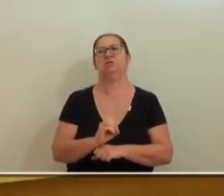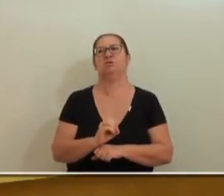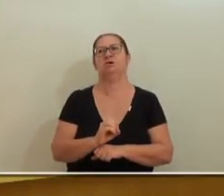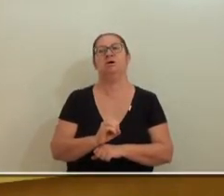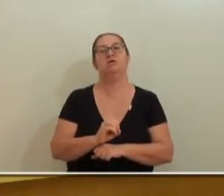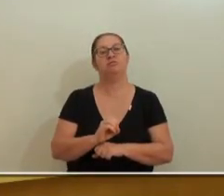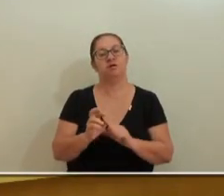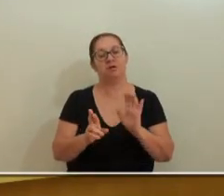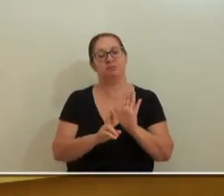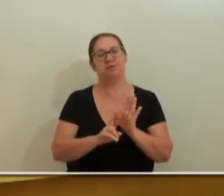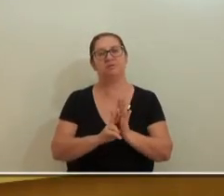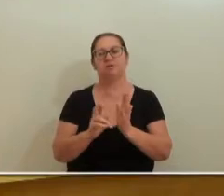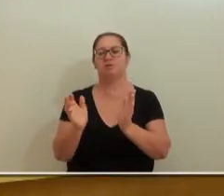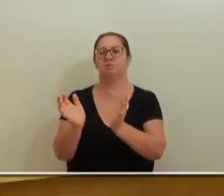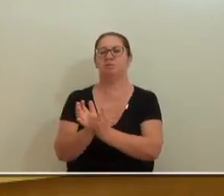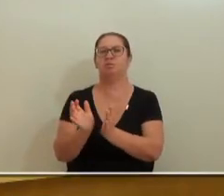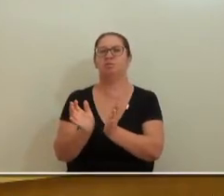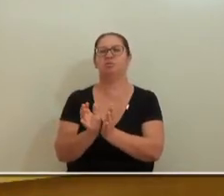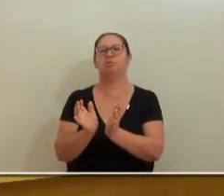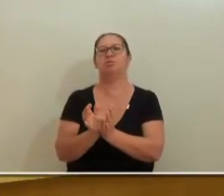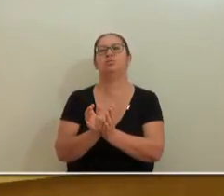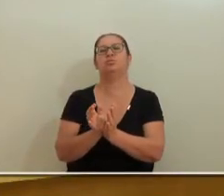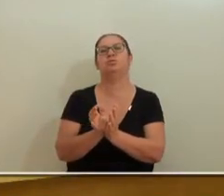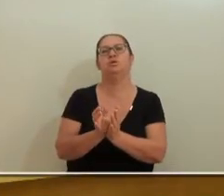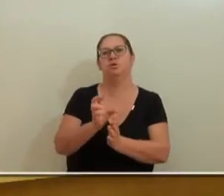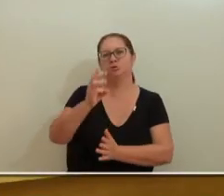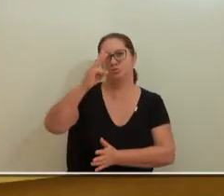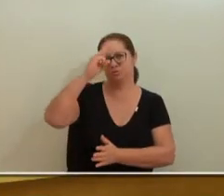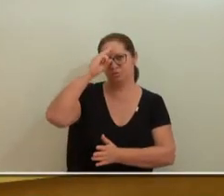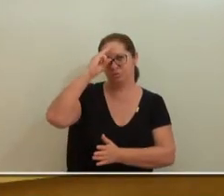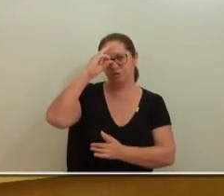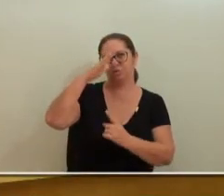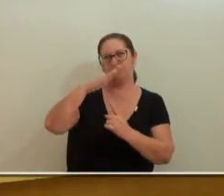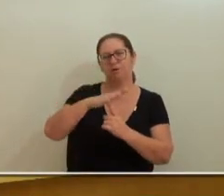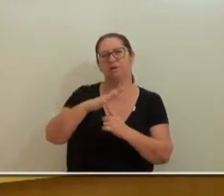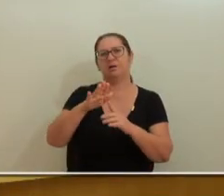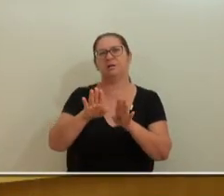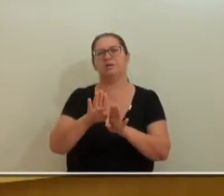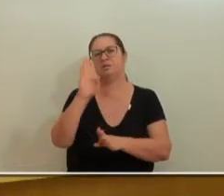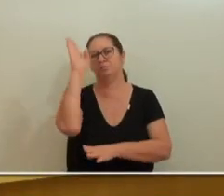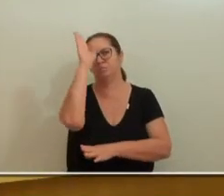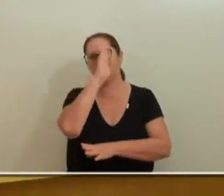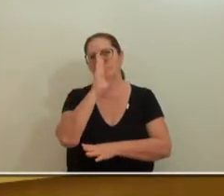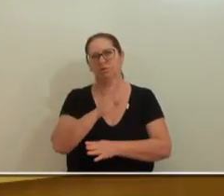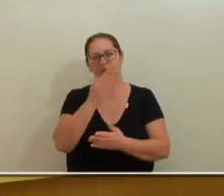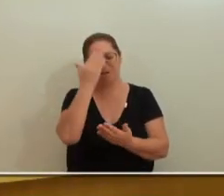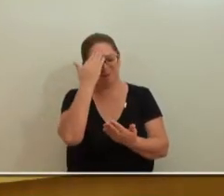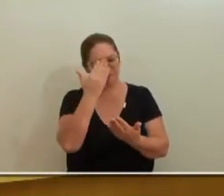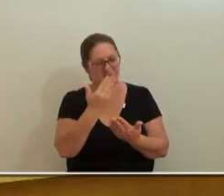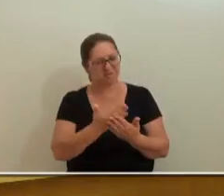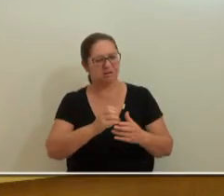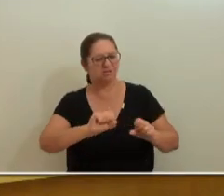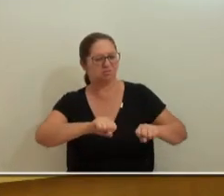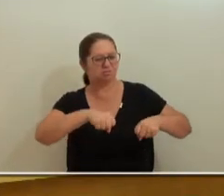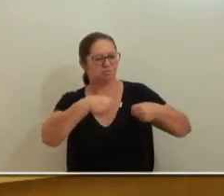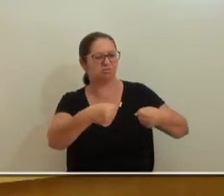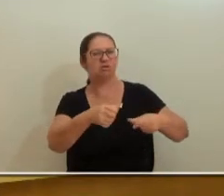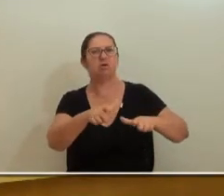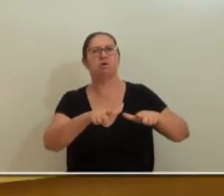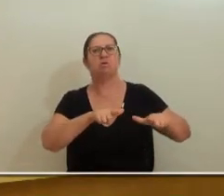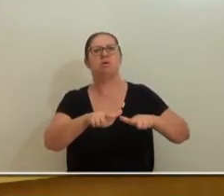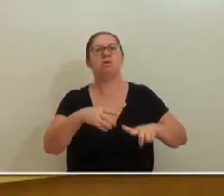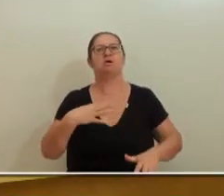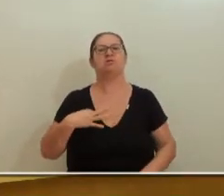Paraná, em nome da União dos Escoteiros do Brasil, nós agradecemos muito toda a sua dedicação, todo o seu trabalho de